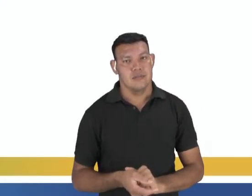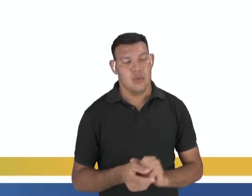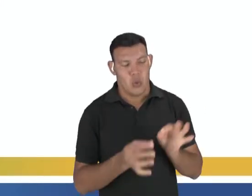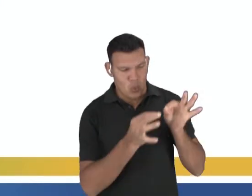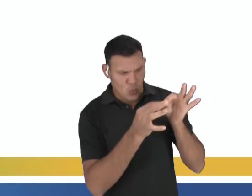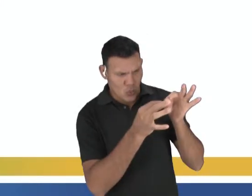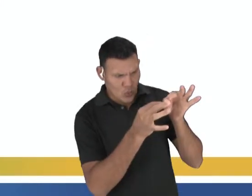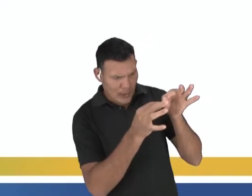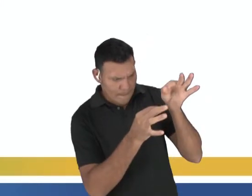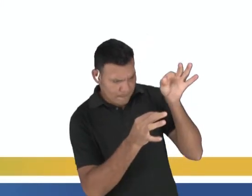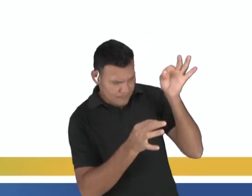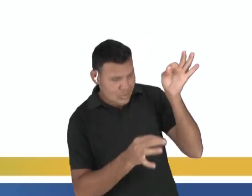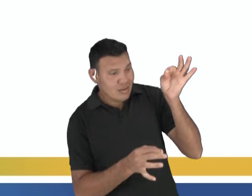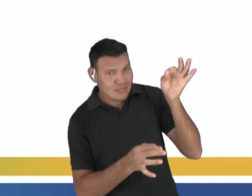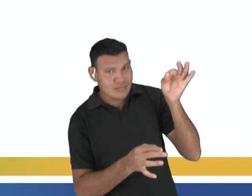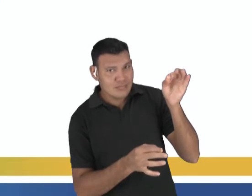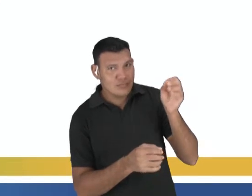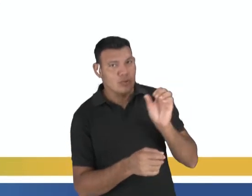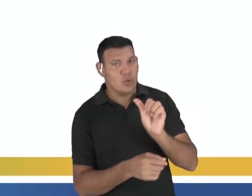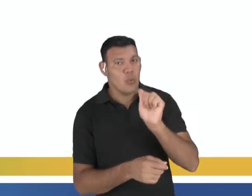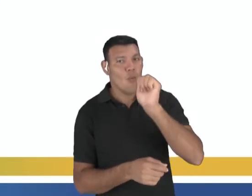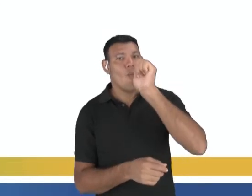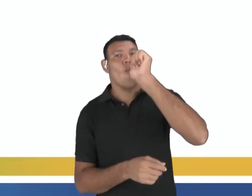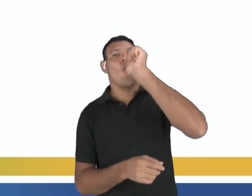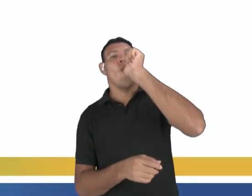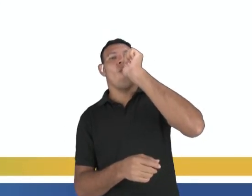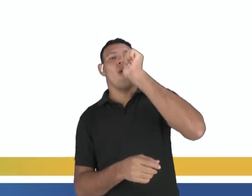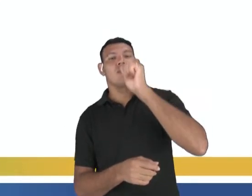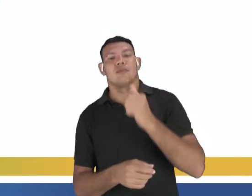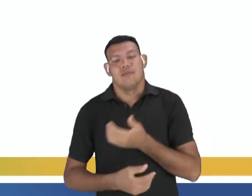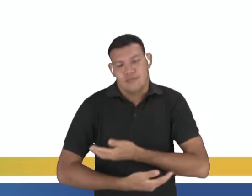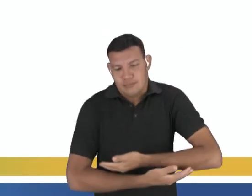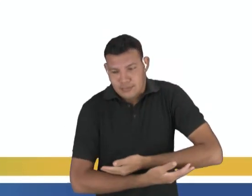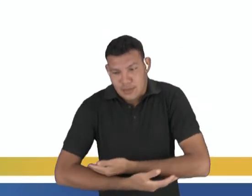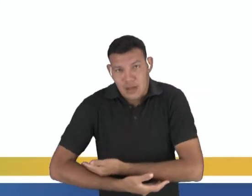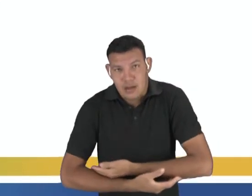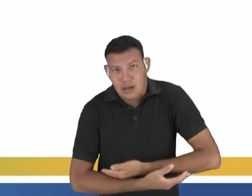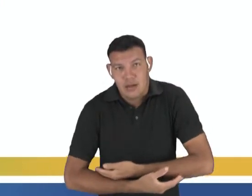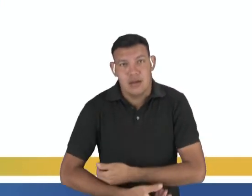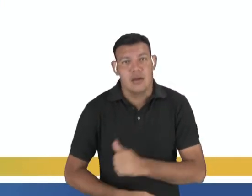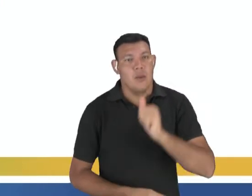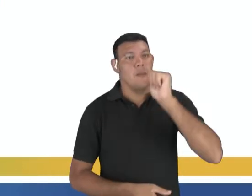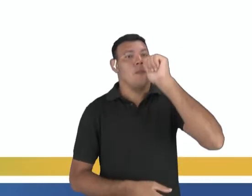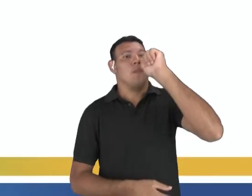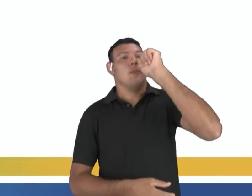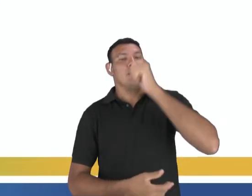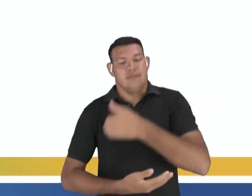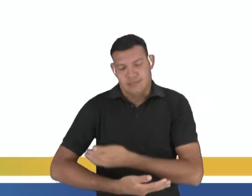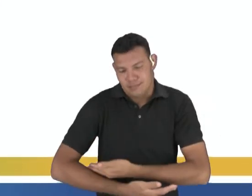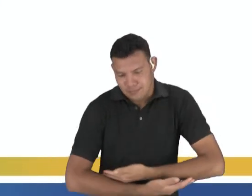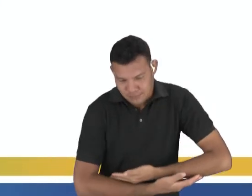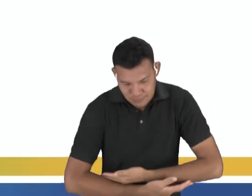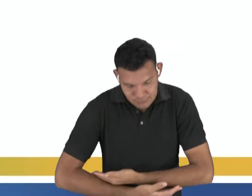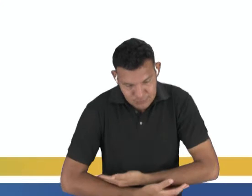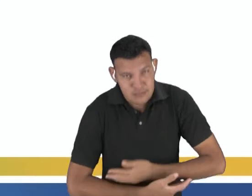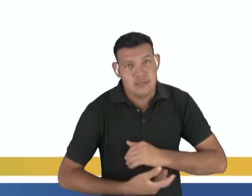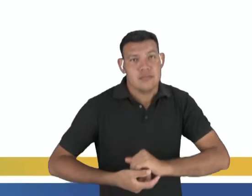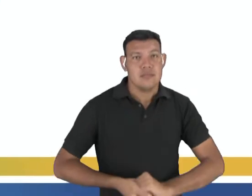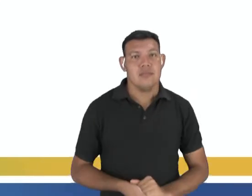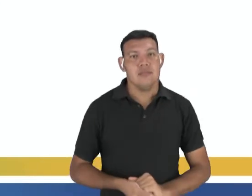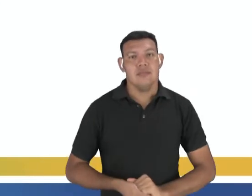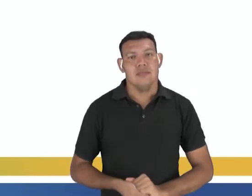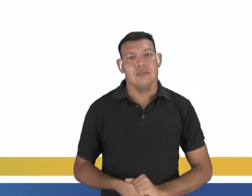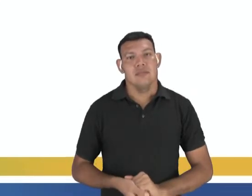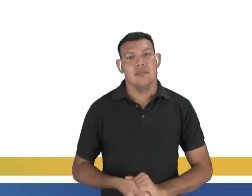você for medir uma mamadeira Com certeza você pode usar uma régua e uma régua o que ela é o quê Qual é a unidade que ela